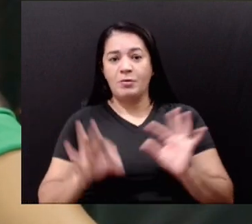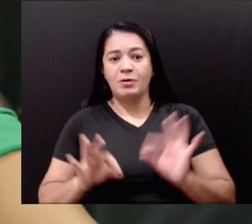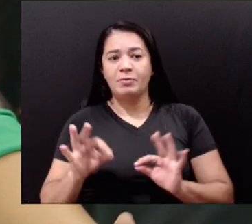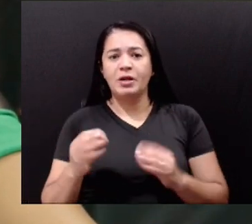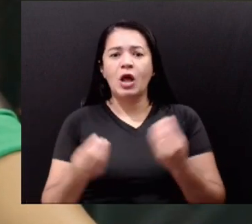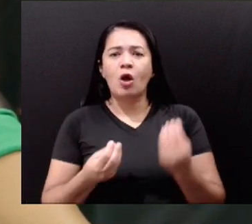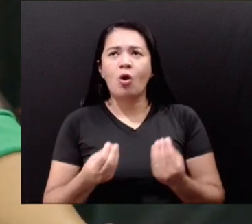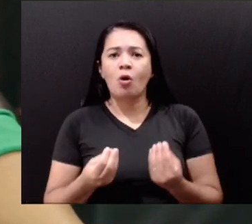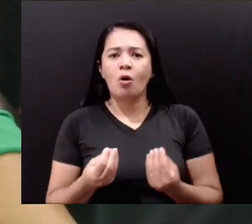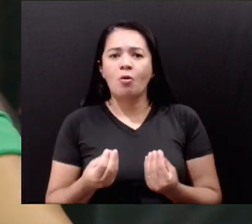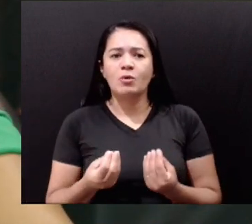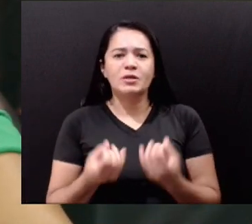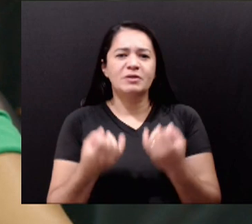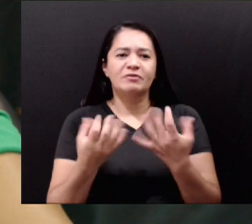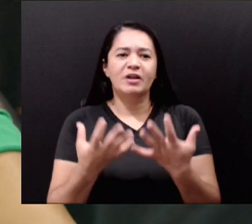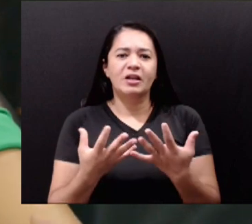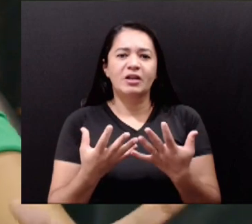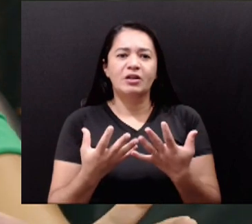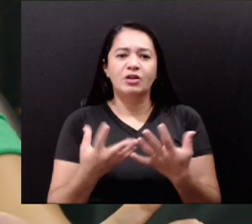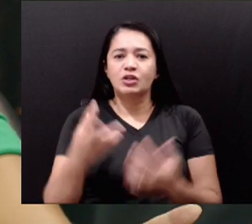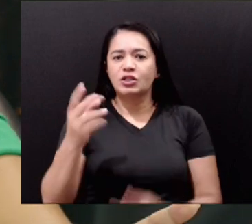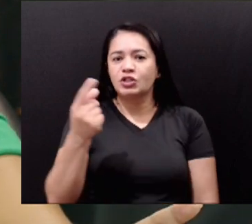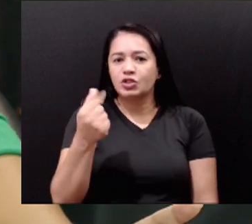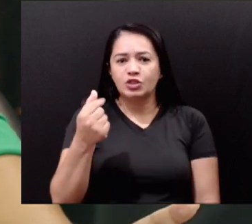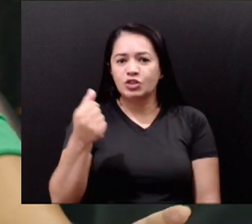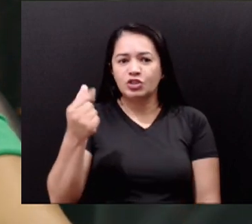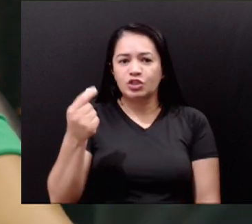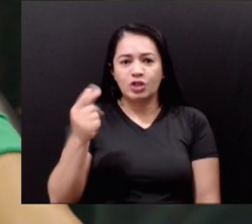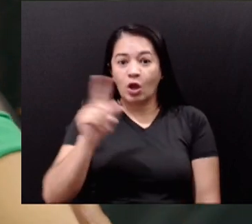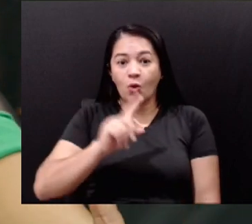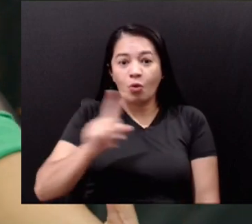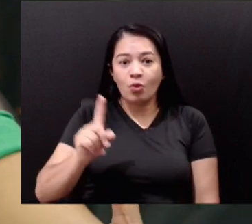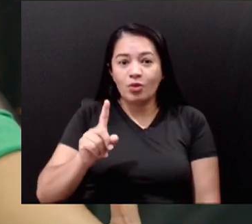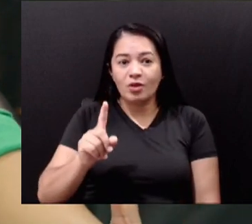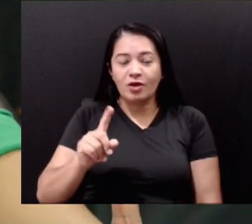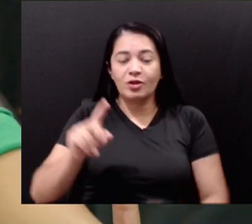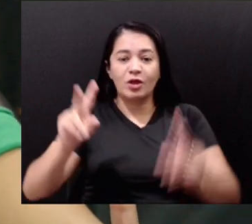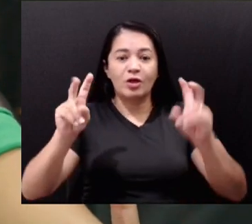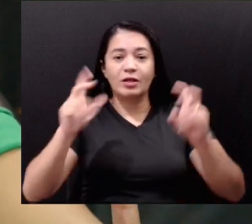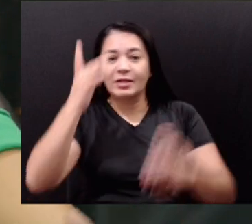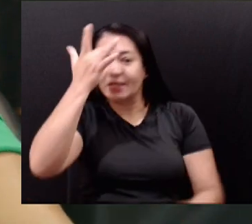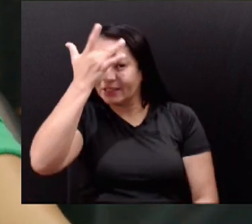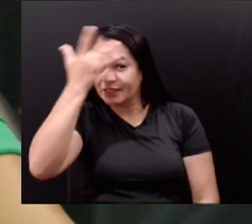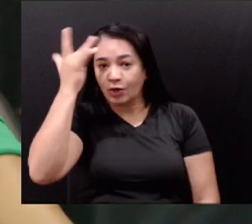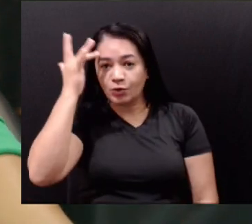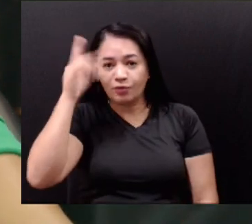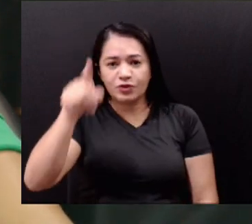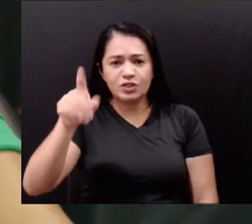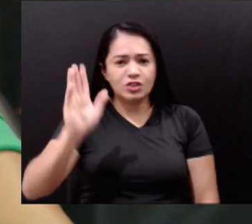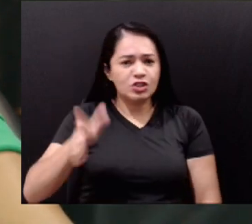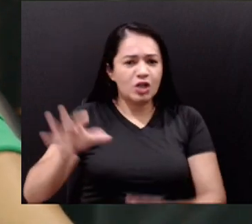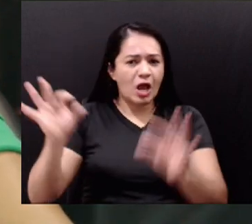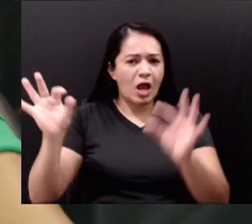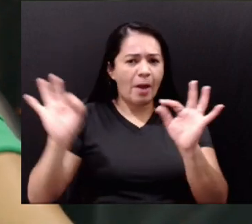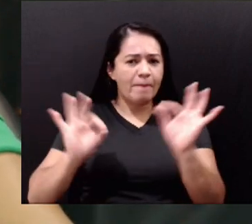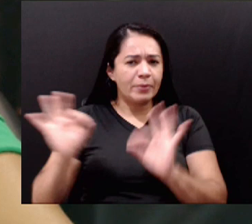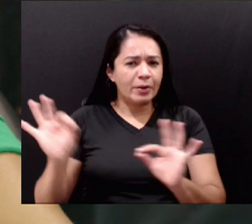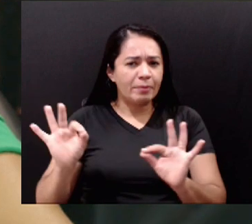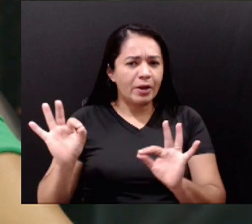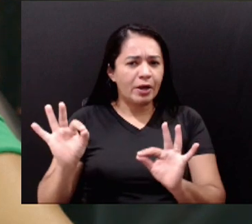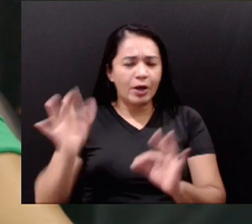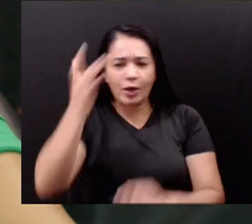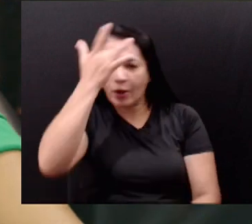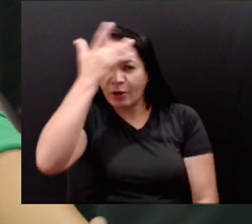da questão de recursos, estou falando da saúde mental. Você está preparado mentalmente para parar?